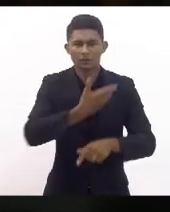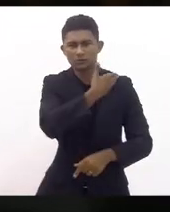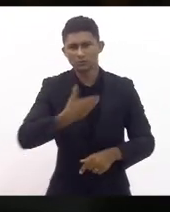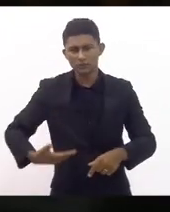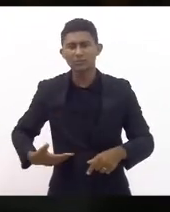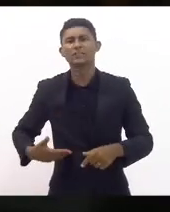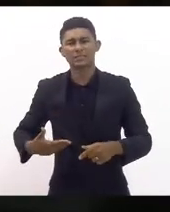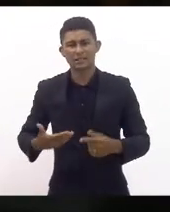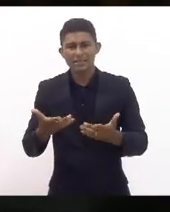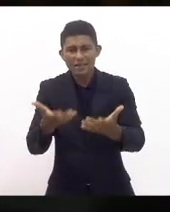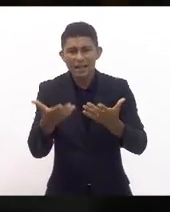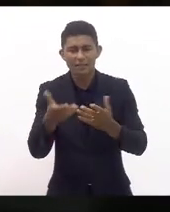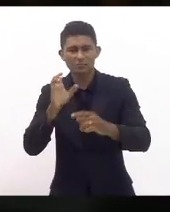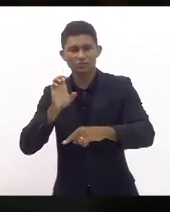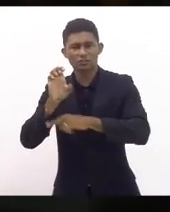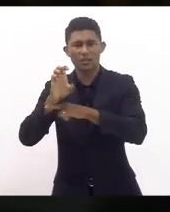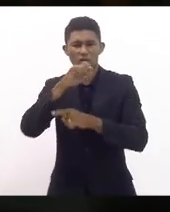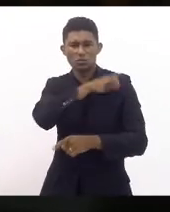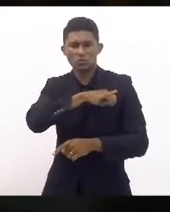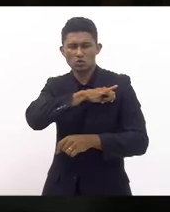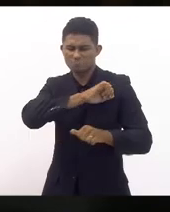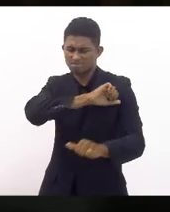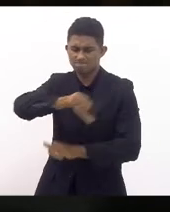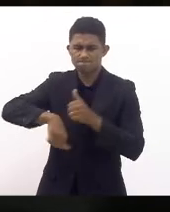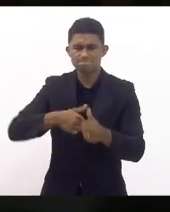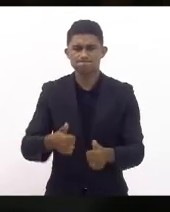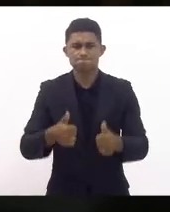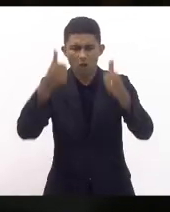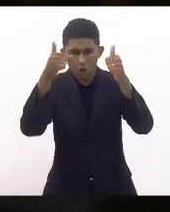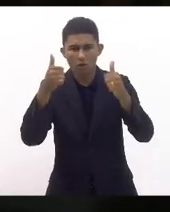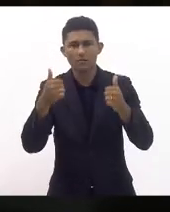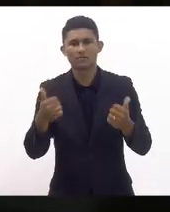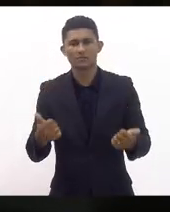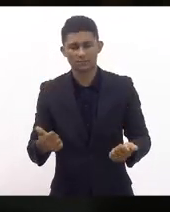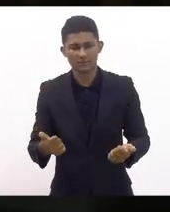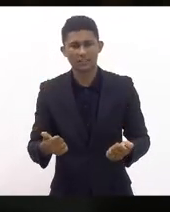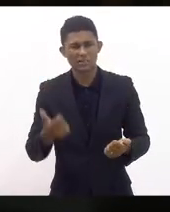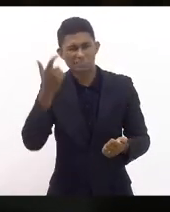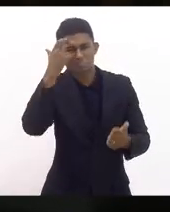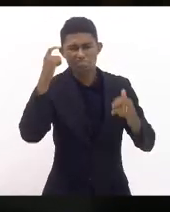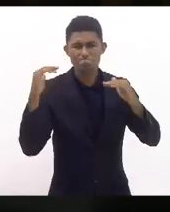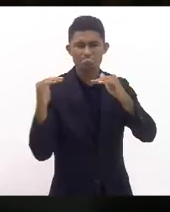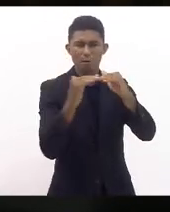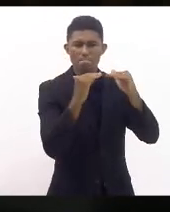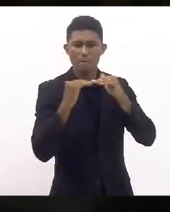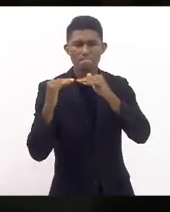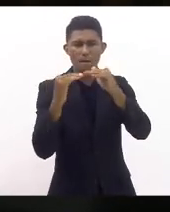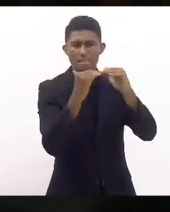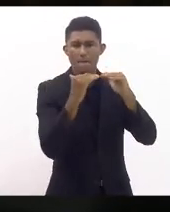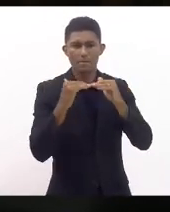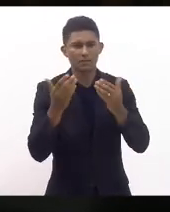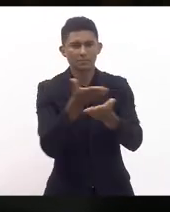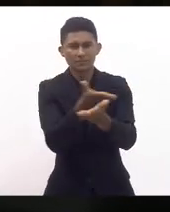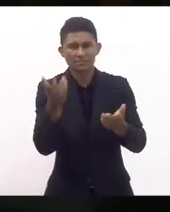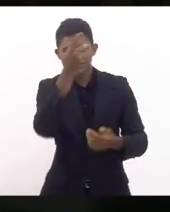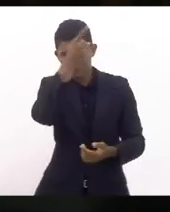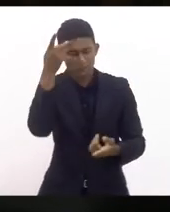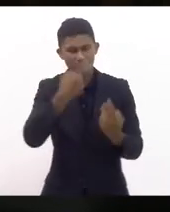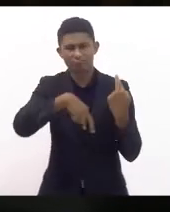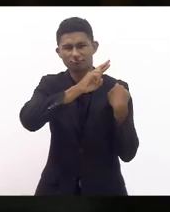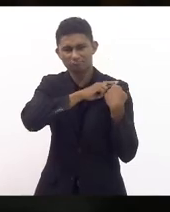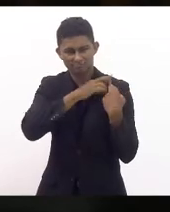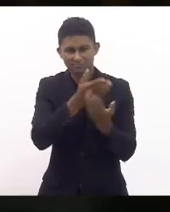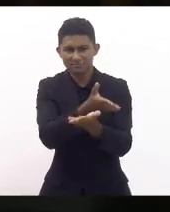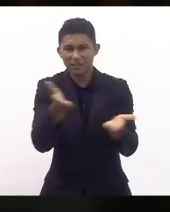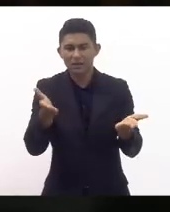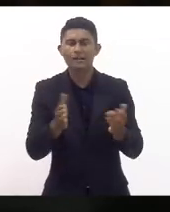tentar transformar o Estado, que é o meu sonho de sempre. Então, esse comprometimento, ele acaba, de alguma